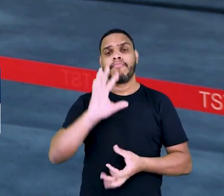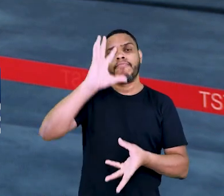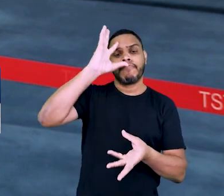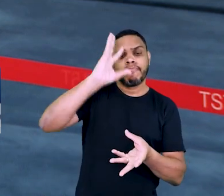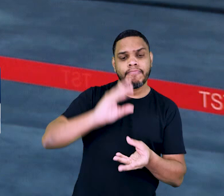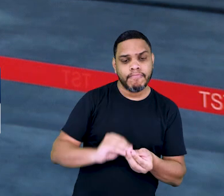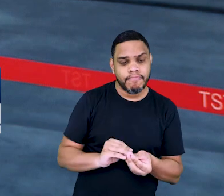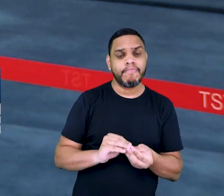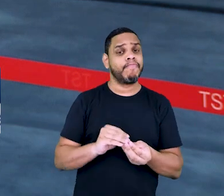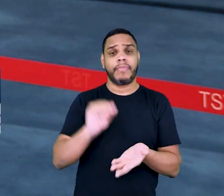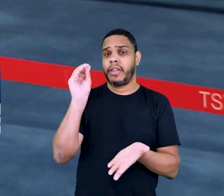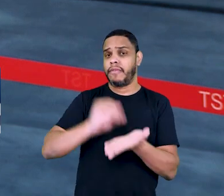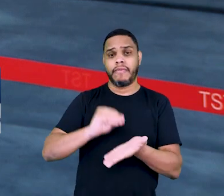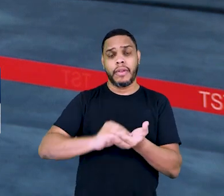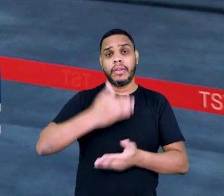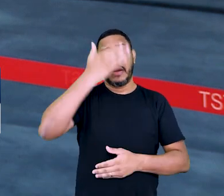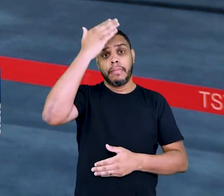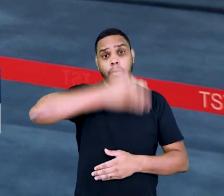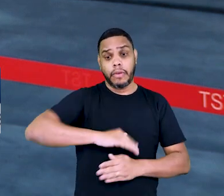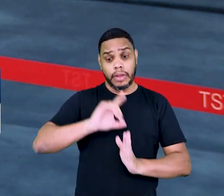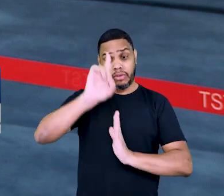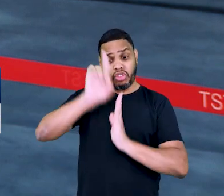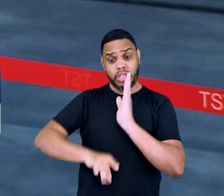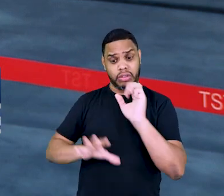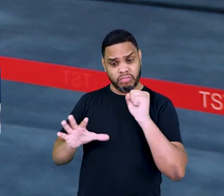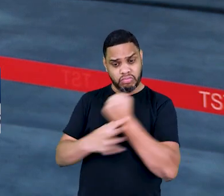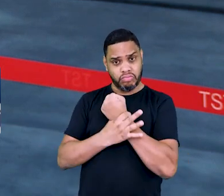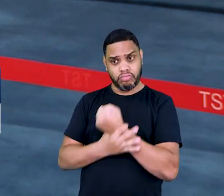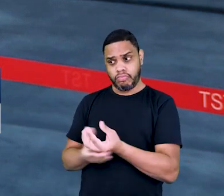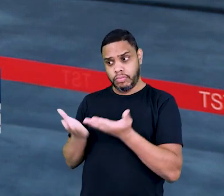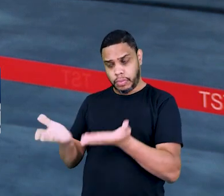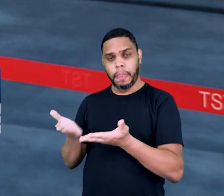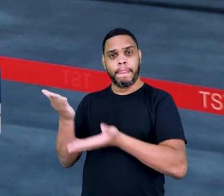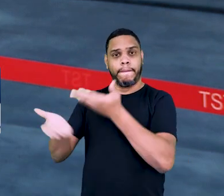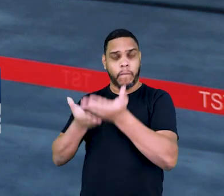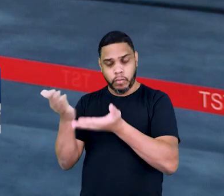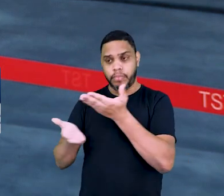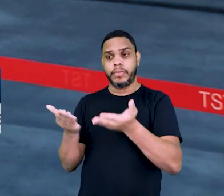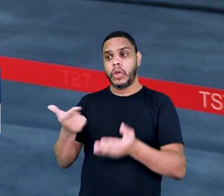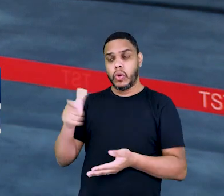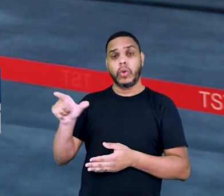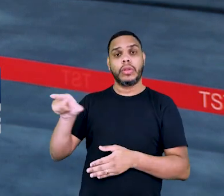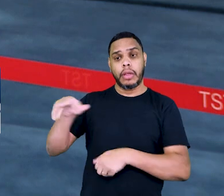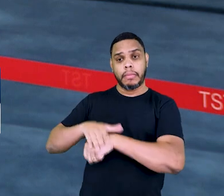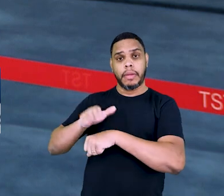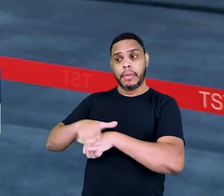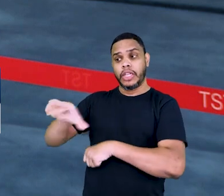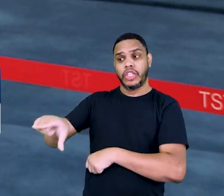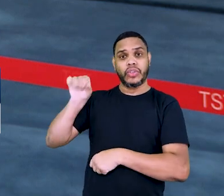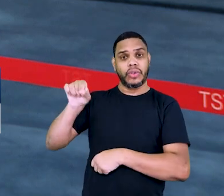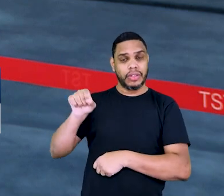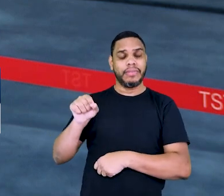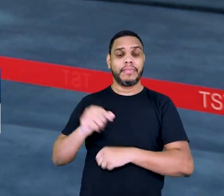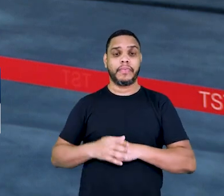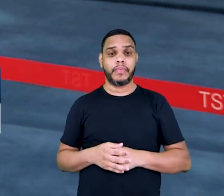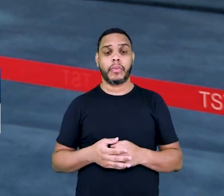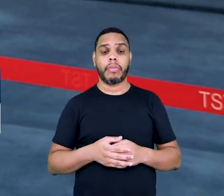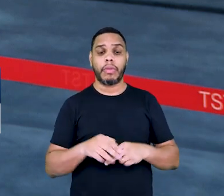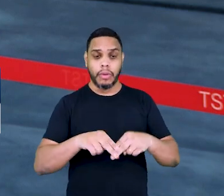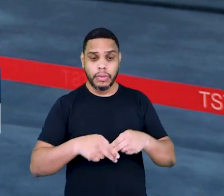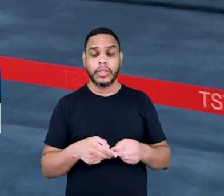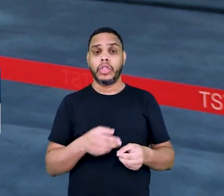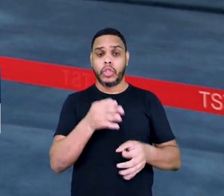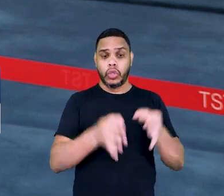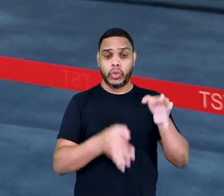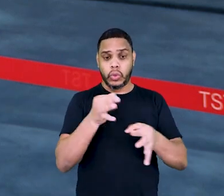houve comprovação de direito líquido e certo ao tratamento em instituição específica. O caso transitou em